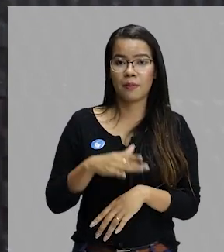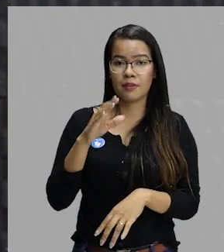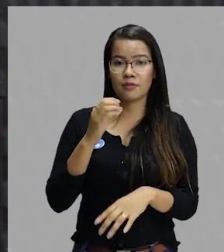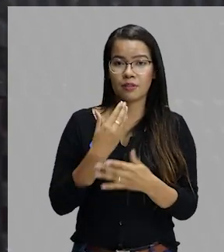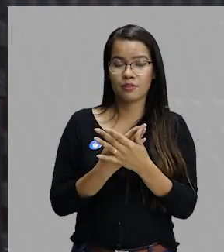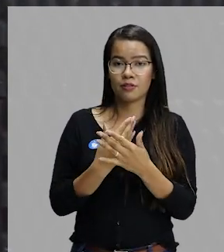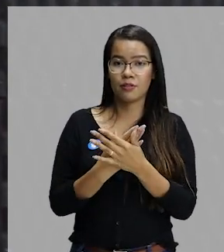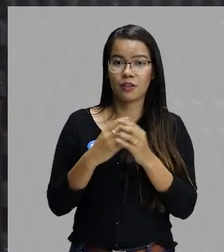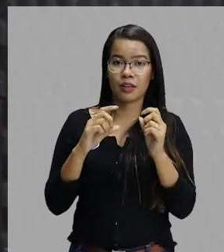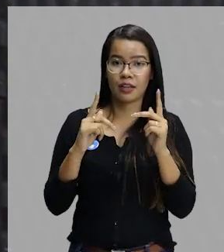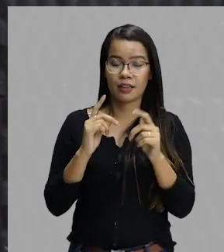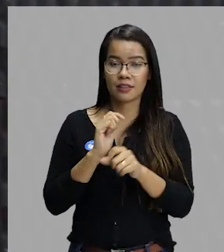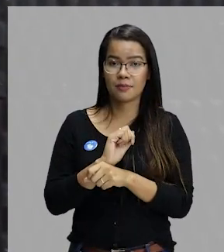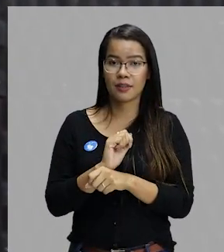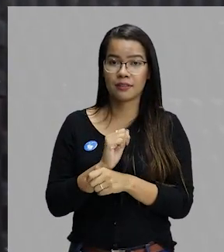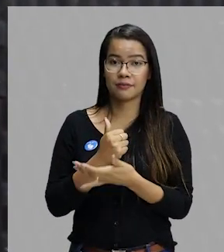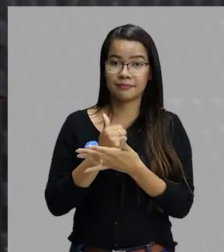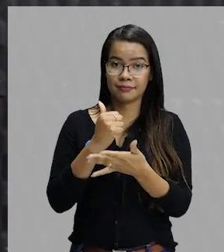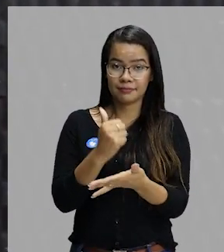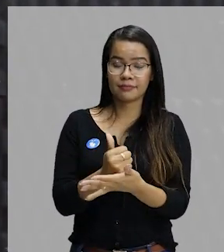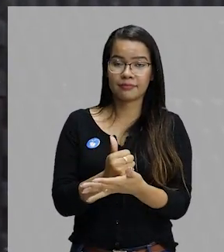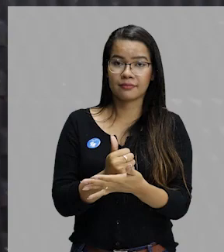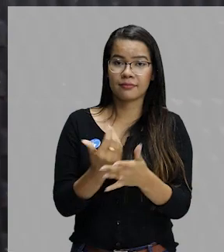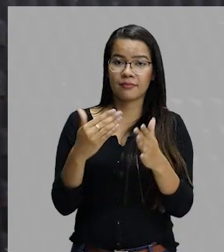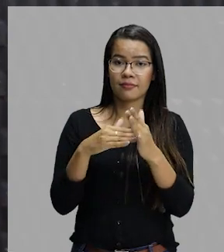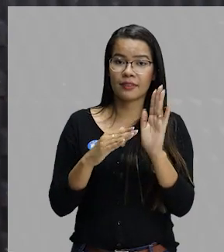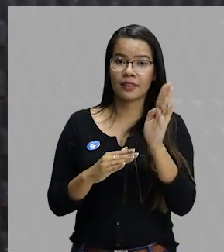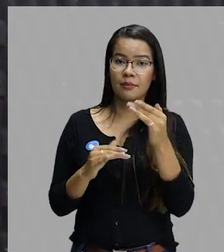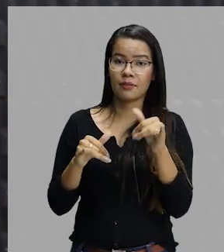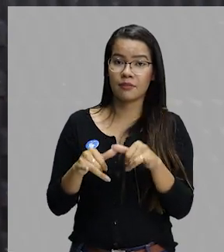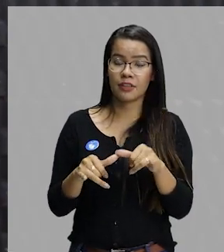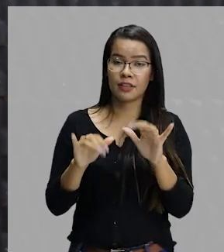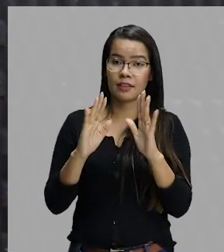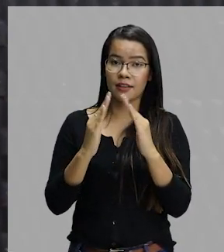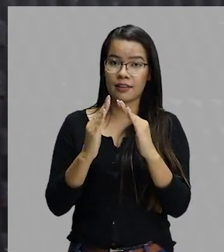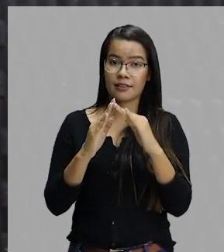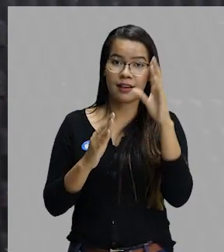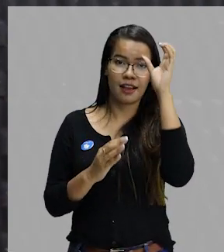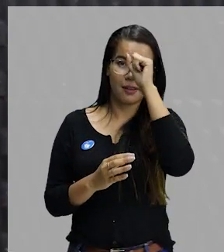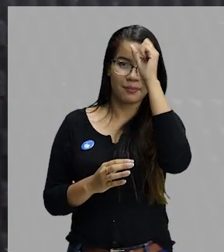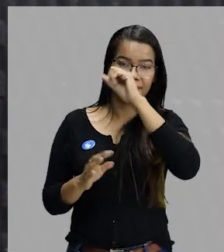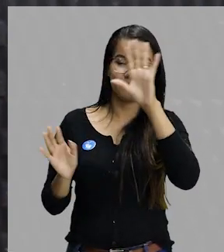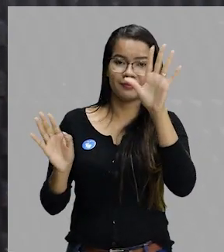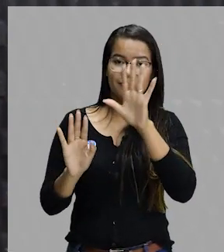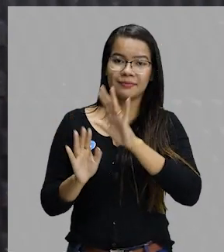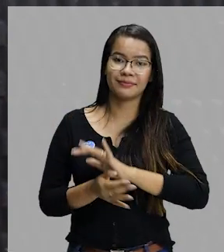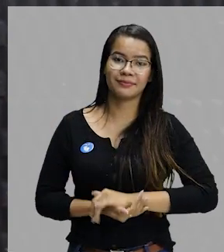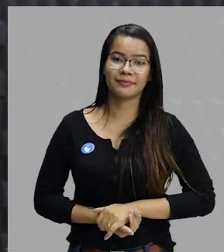estudo. Tá? Espero que tenha ajudado. Já sabe, hashtag fica em casa aprendendo.